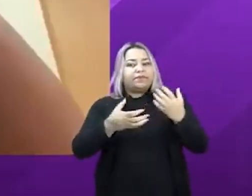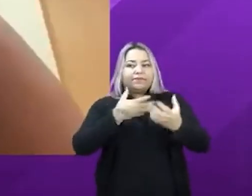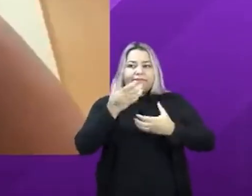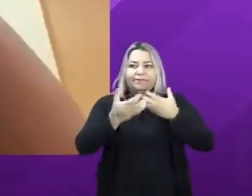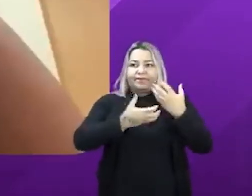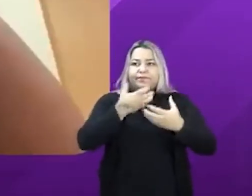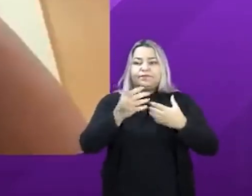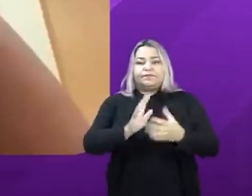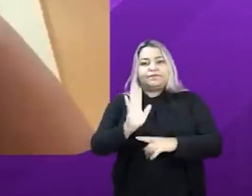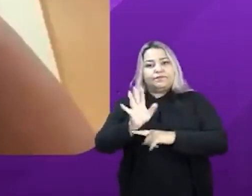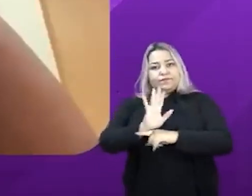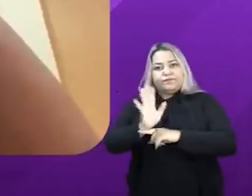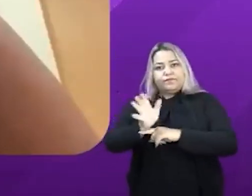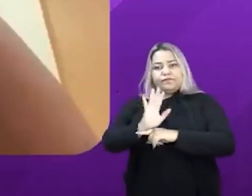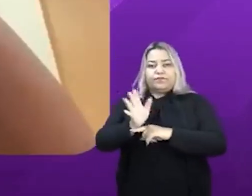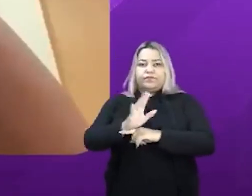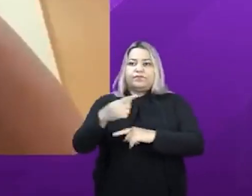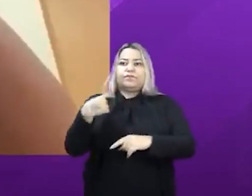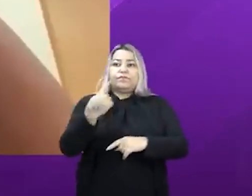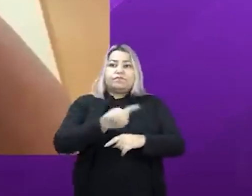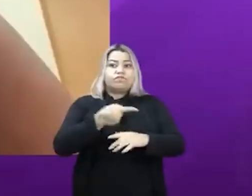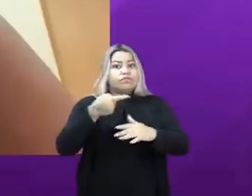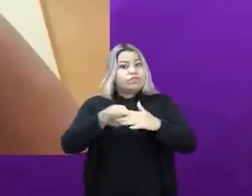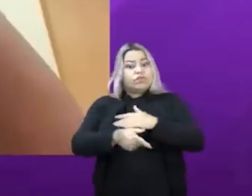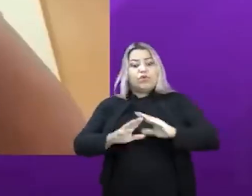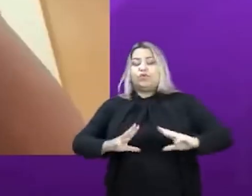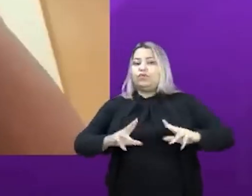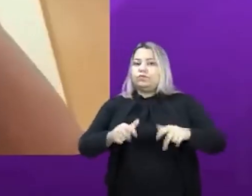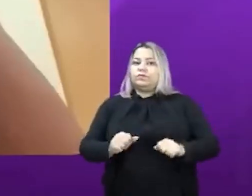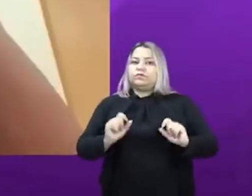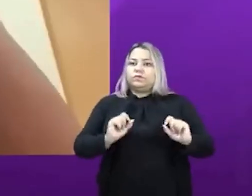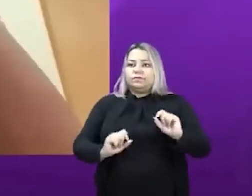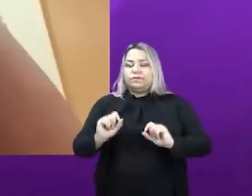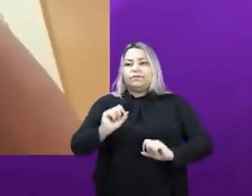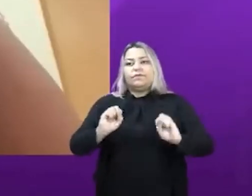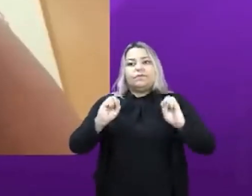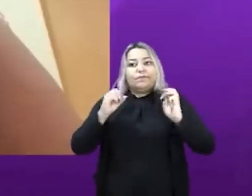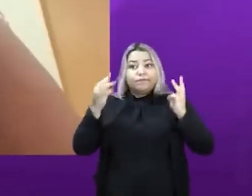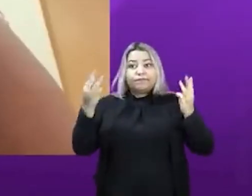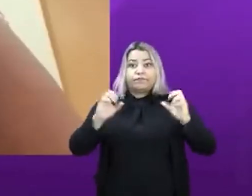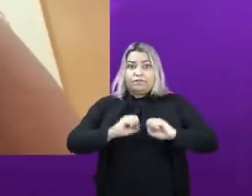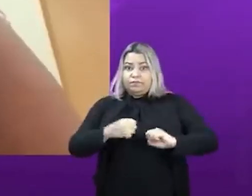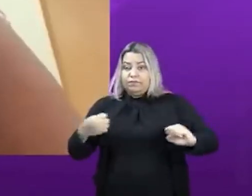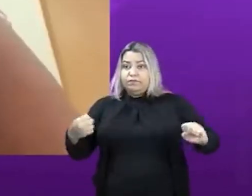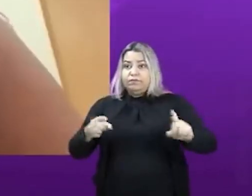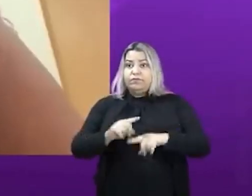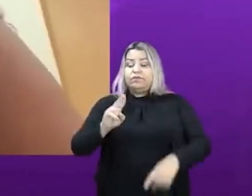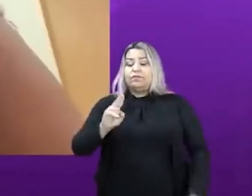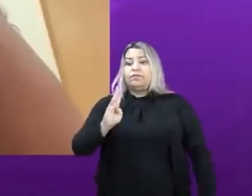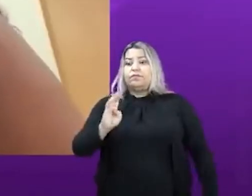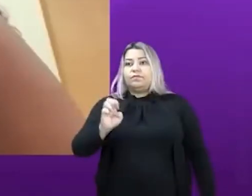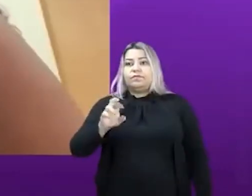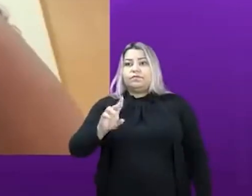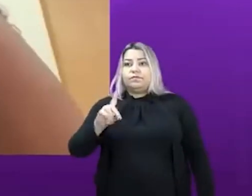invisto nos vídeos, a gente faz investimento em tudo, só que quando vem shows grandes para Uberlândia, a